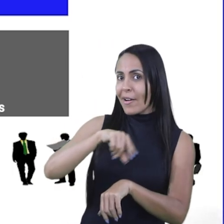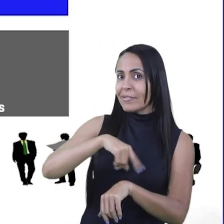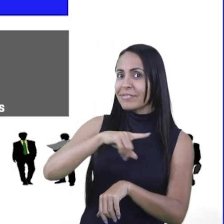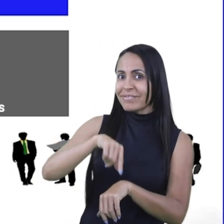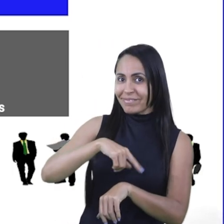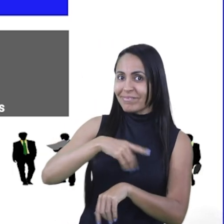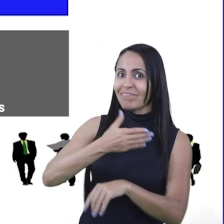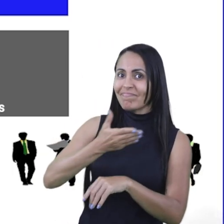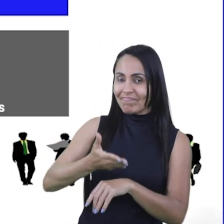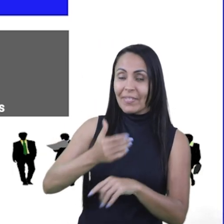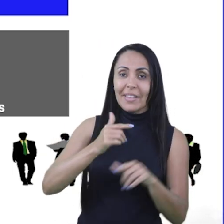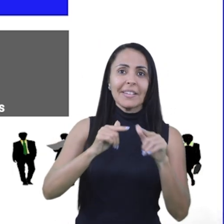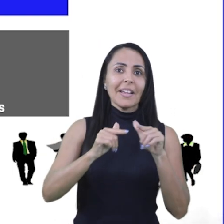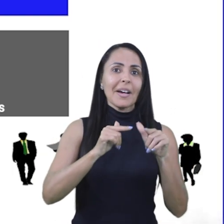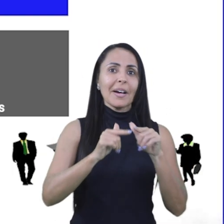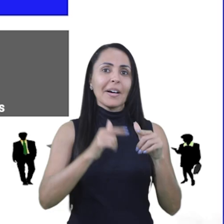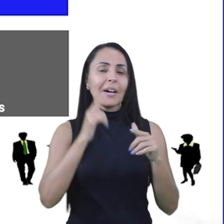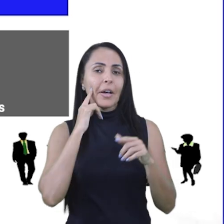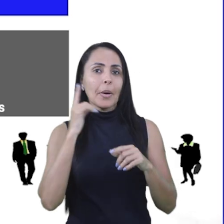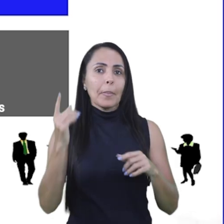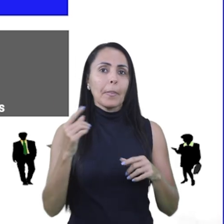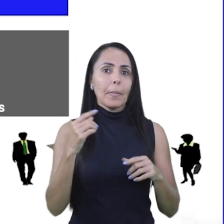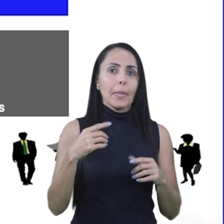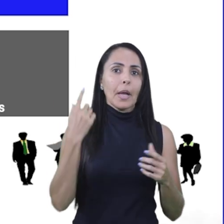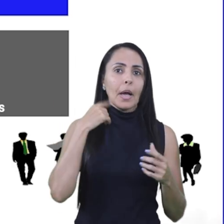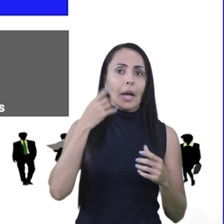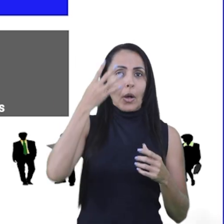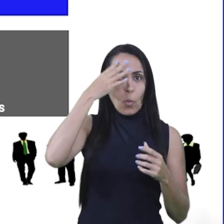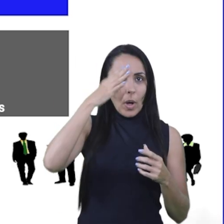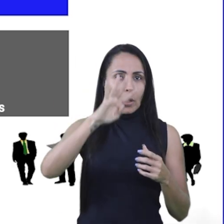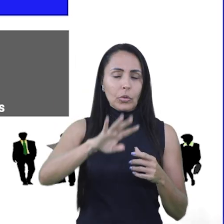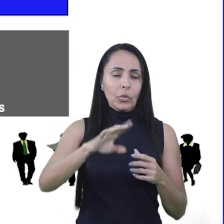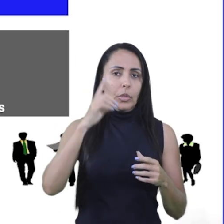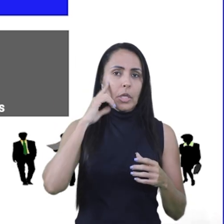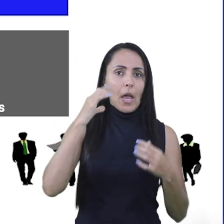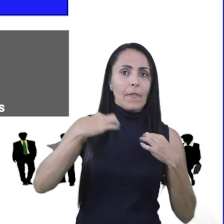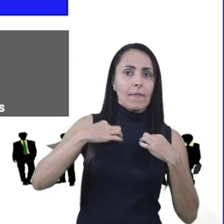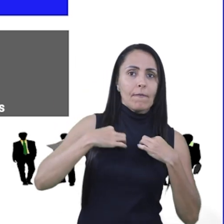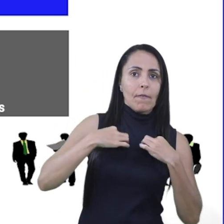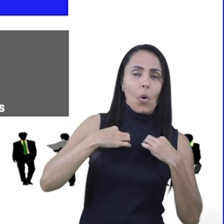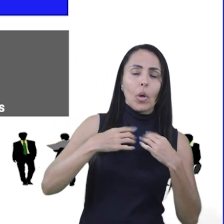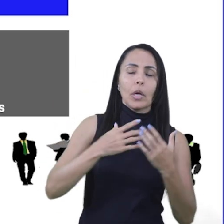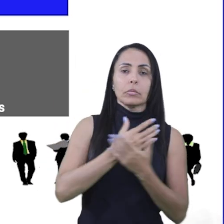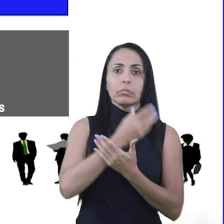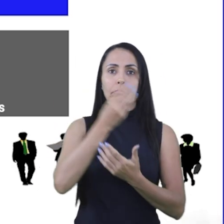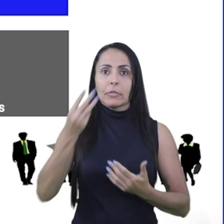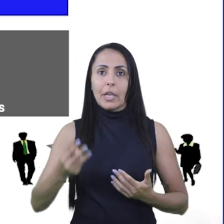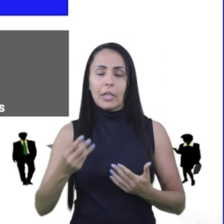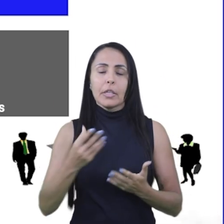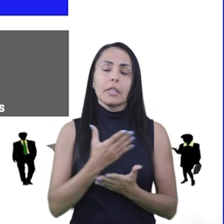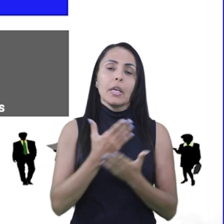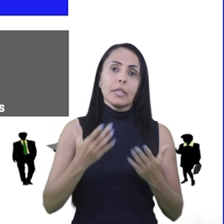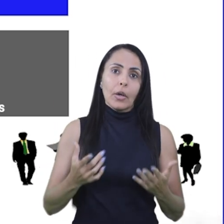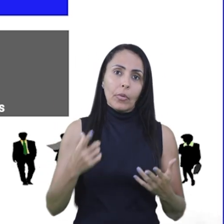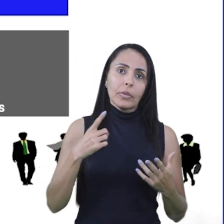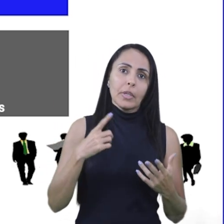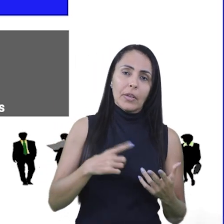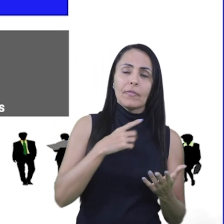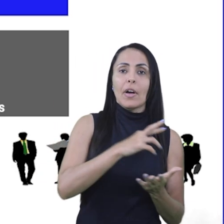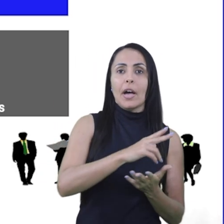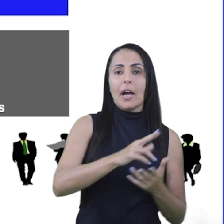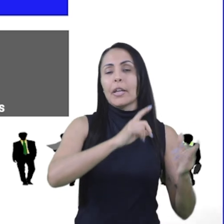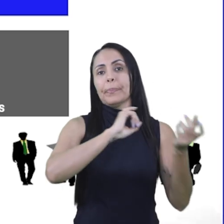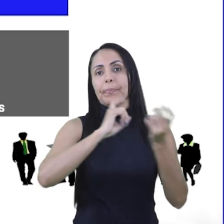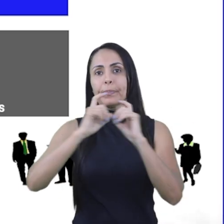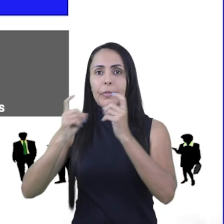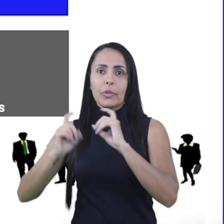a nossa jornada de trabalho para 4 dias, folgando 3, né? Então aí a gente tem várias outras discussões, então